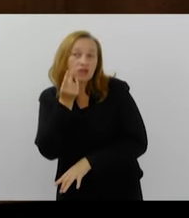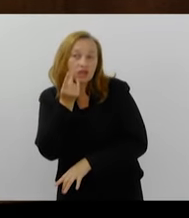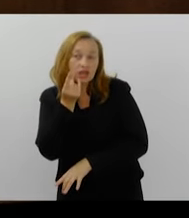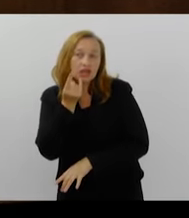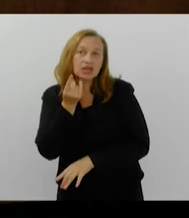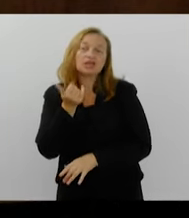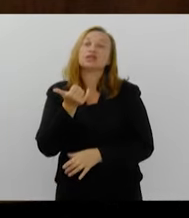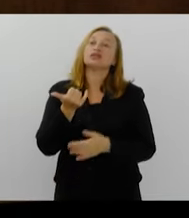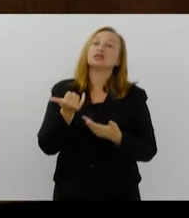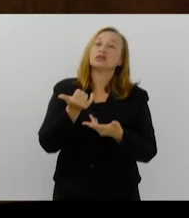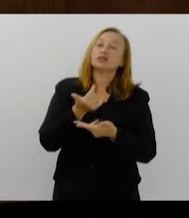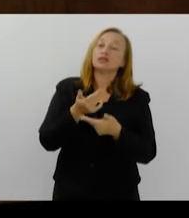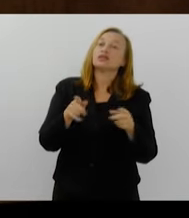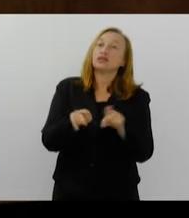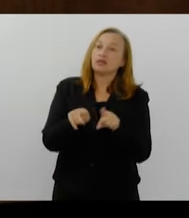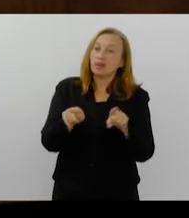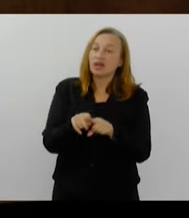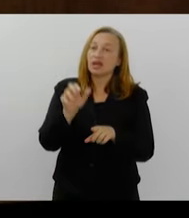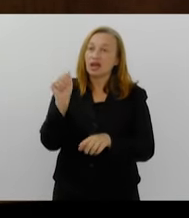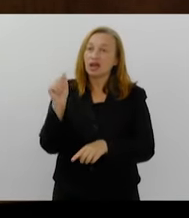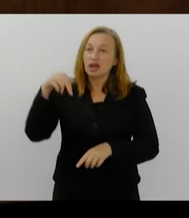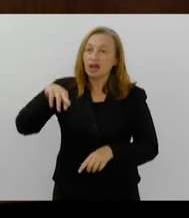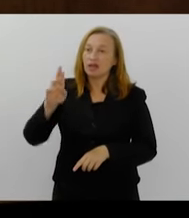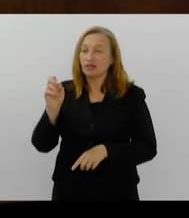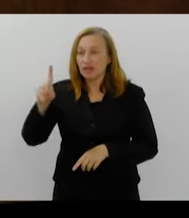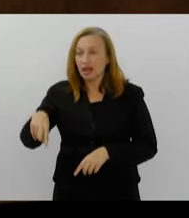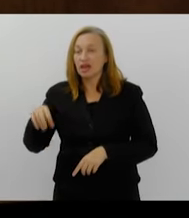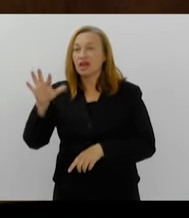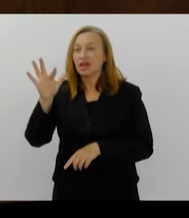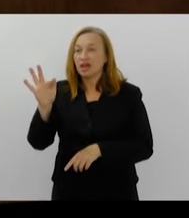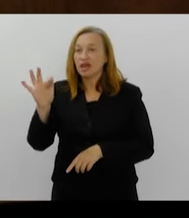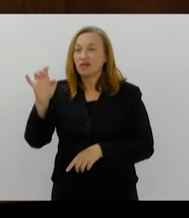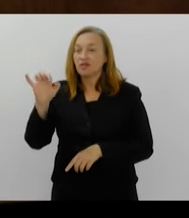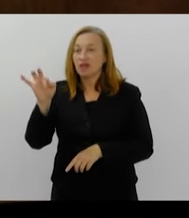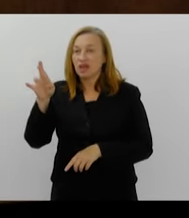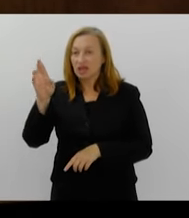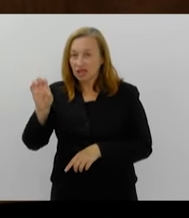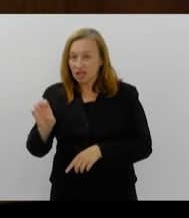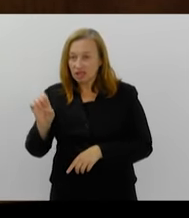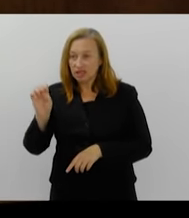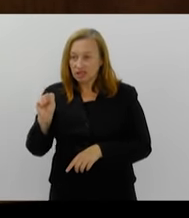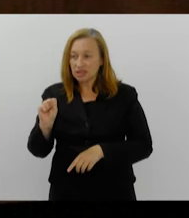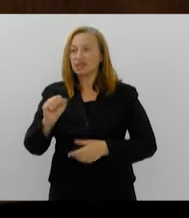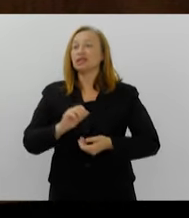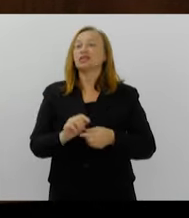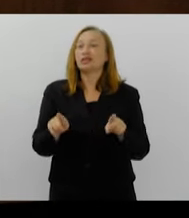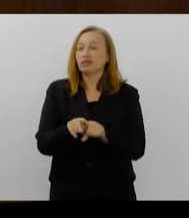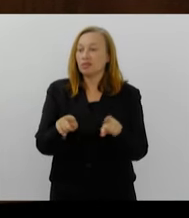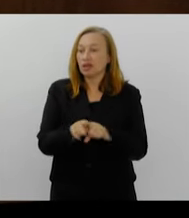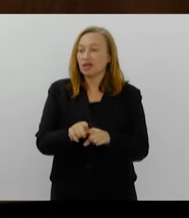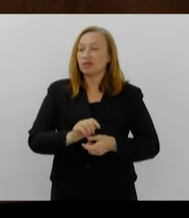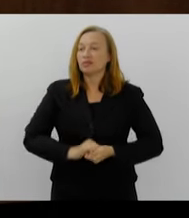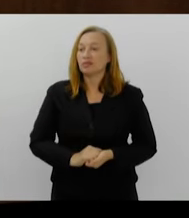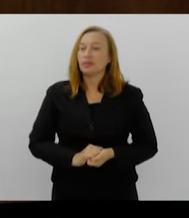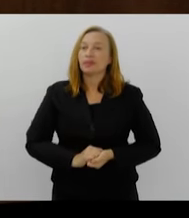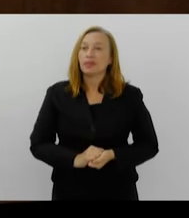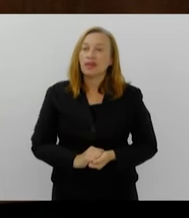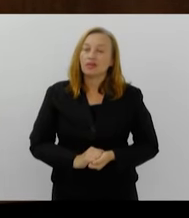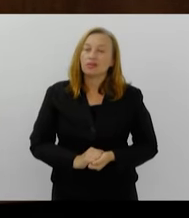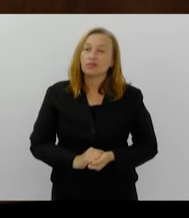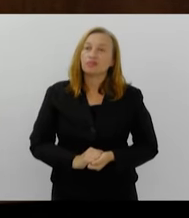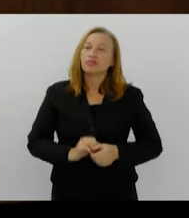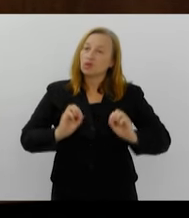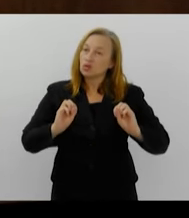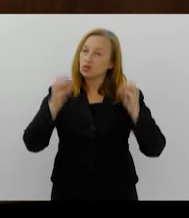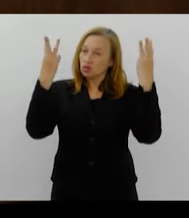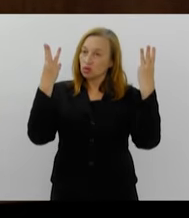0,5% para cá, mas que fez André Fernandes, grande crescimento de toda a direita, da parte ideológica, da parte de todos os municípios, o show que a